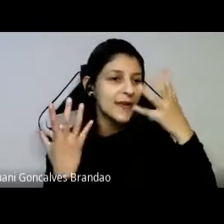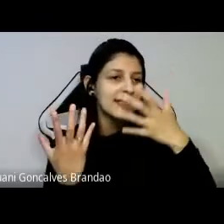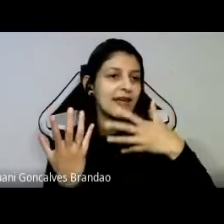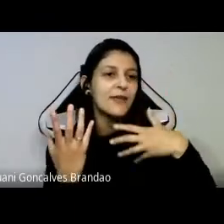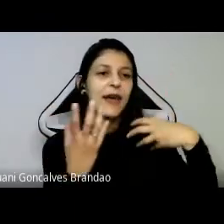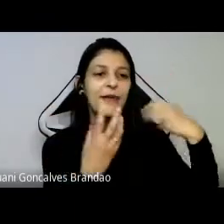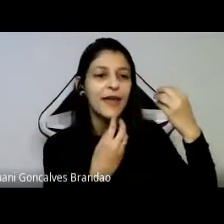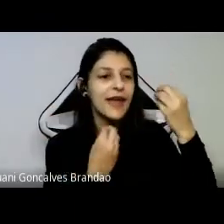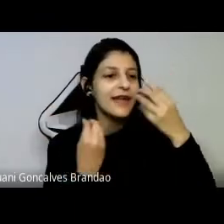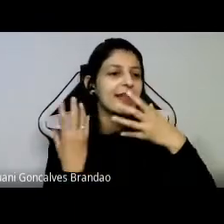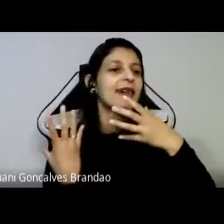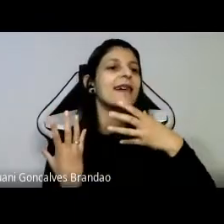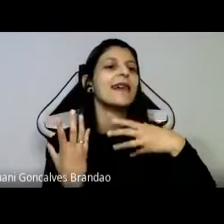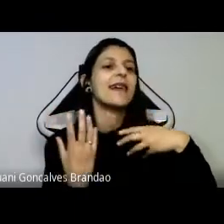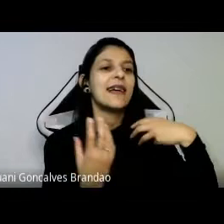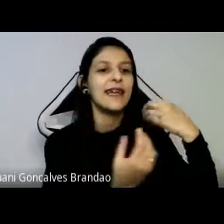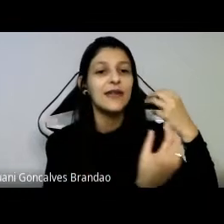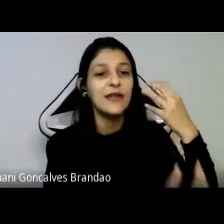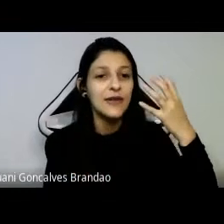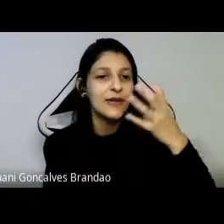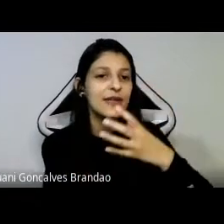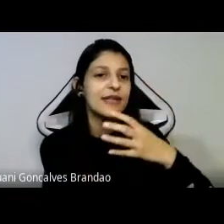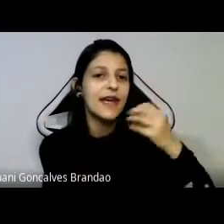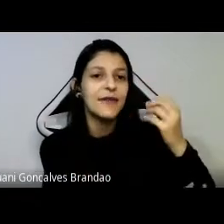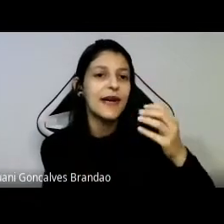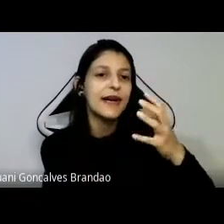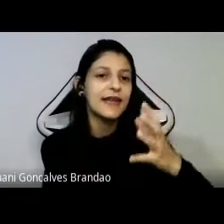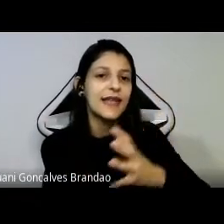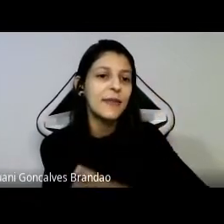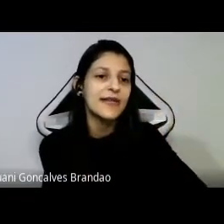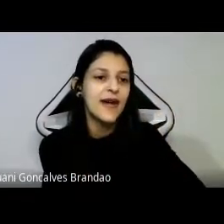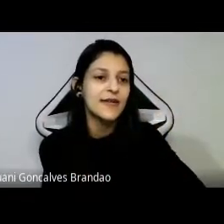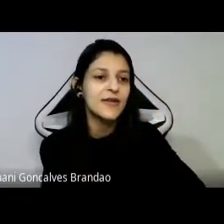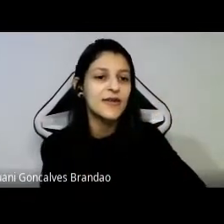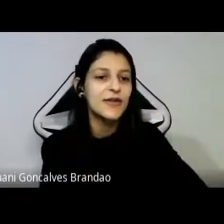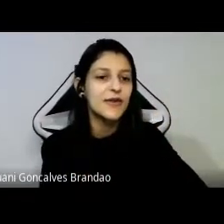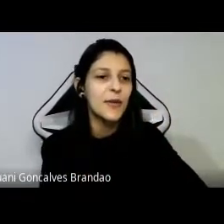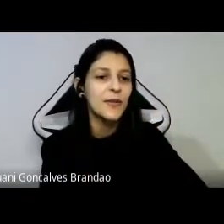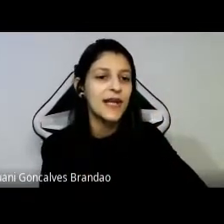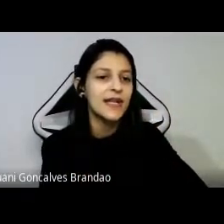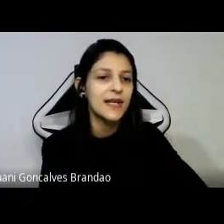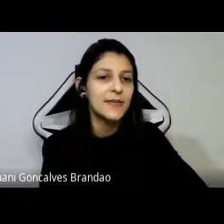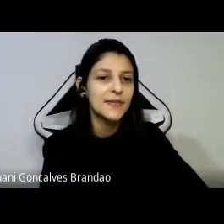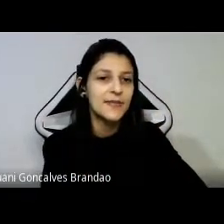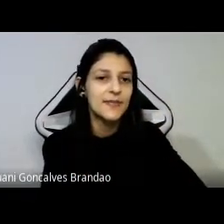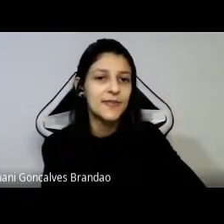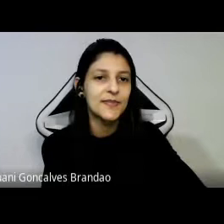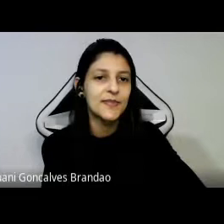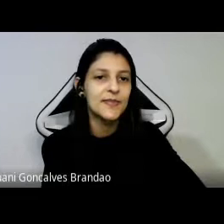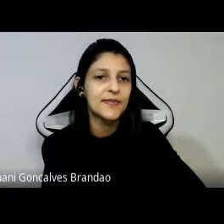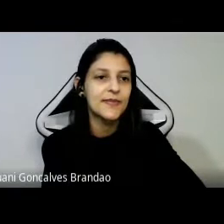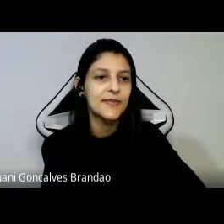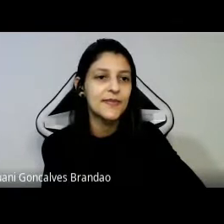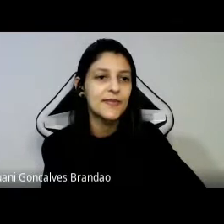a expressão que é feita. E aí, fica até mais fácil de compreender.